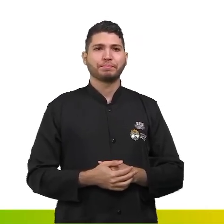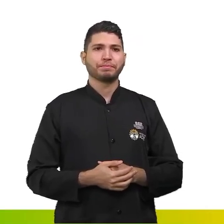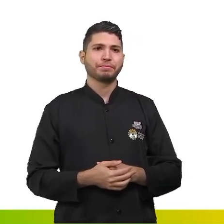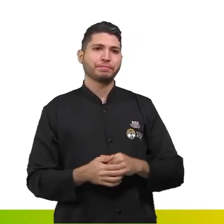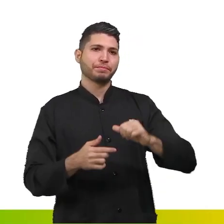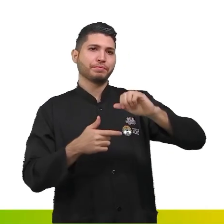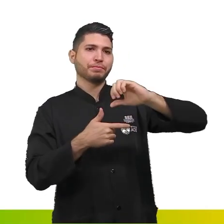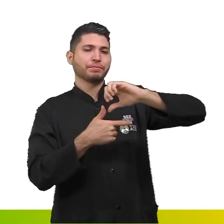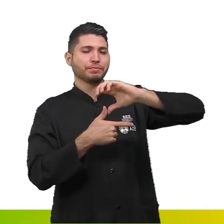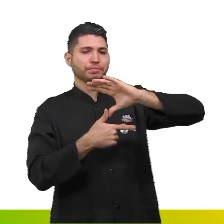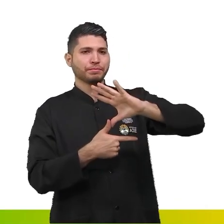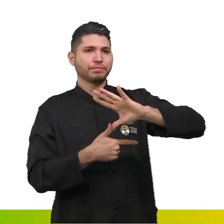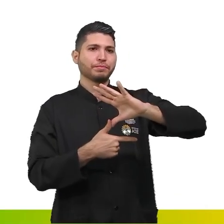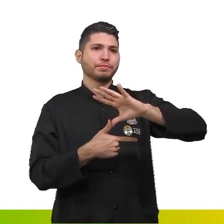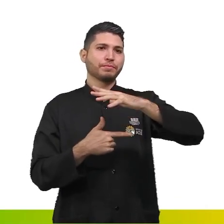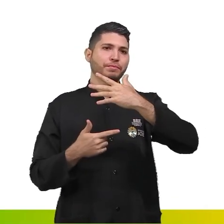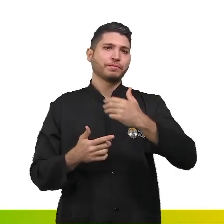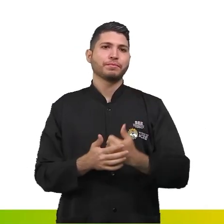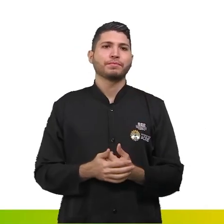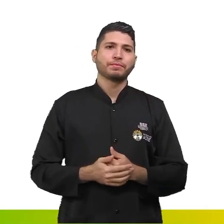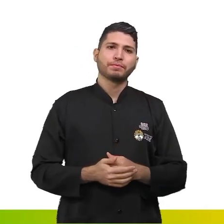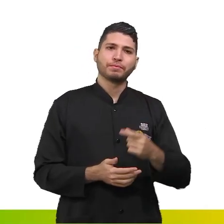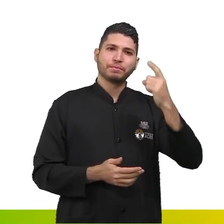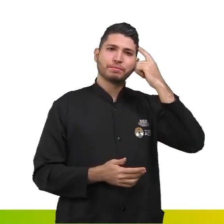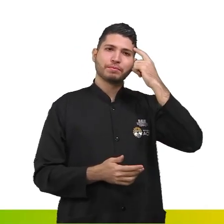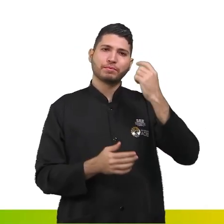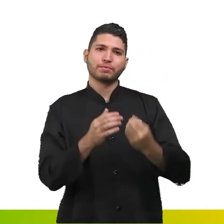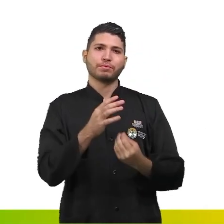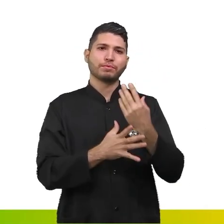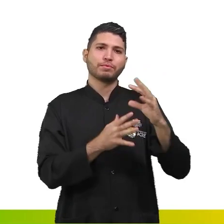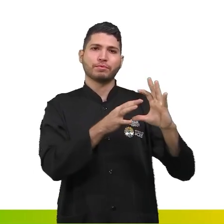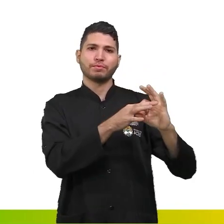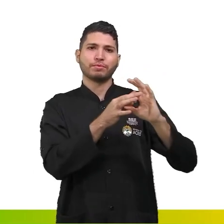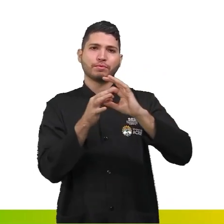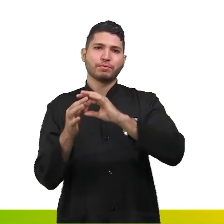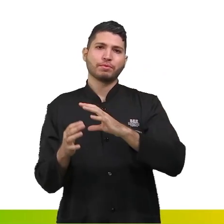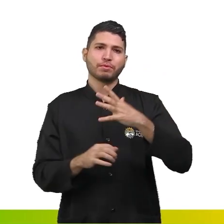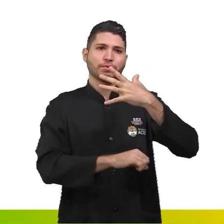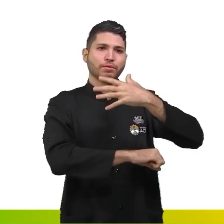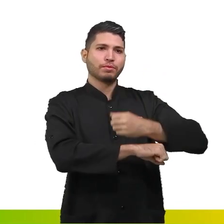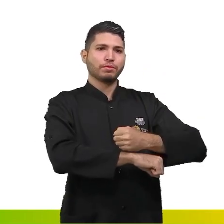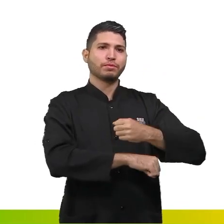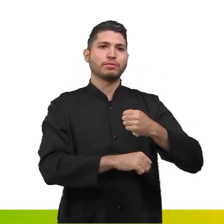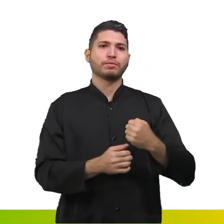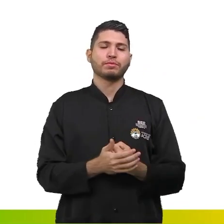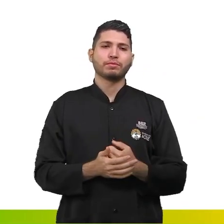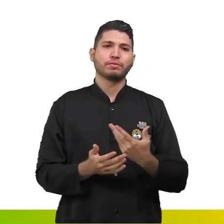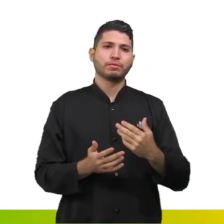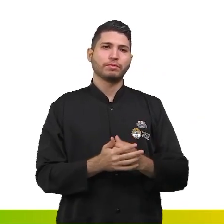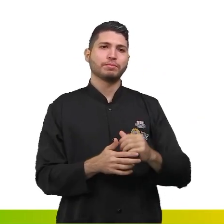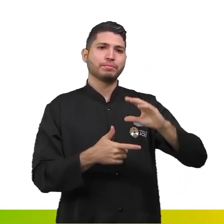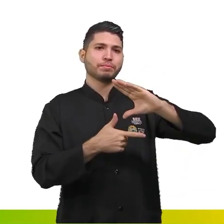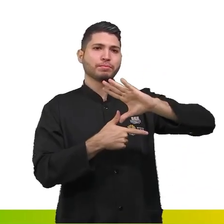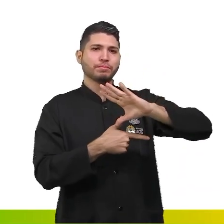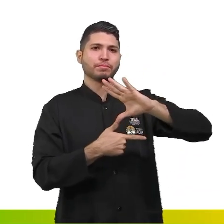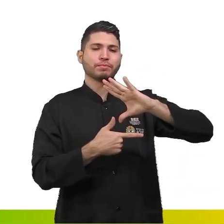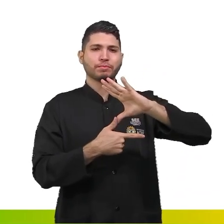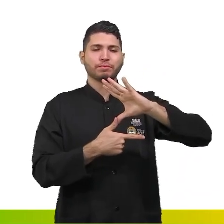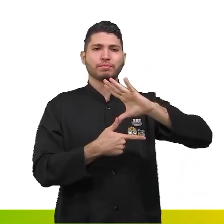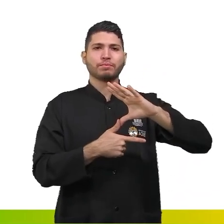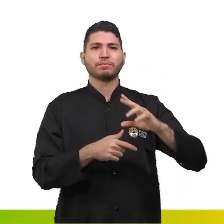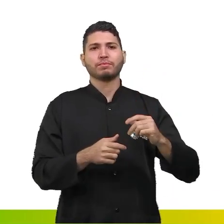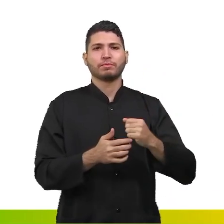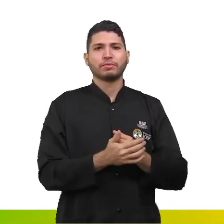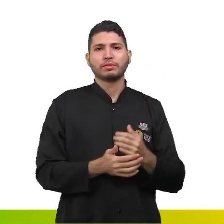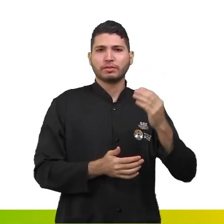surgiu no contexto da colonização e exploração da América Latina, buscando compreender a identidade,